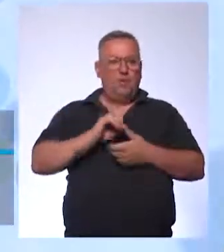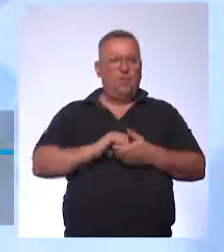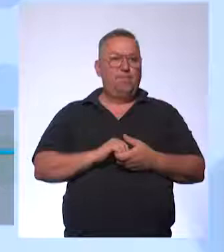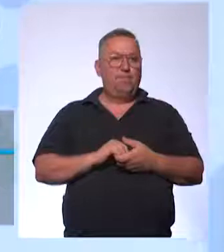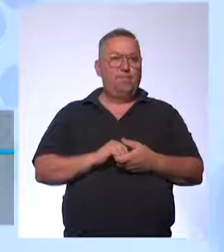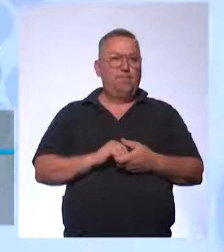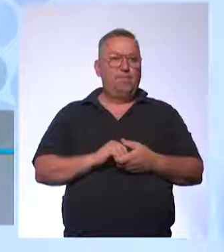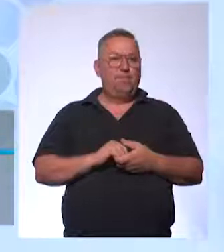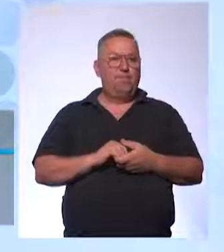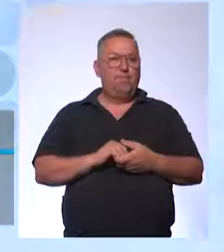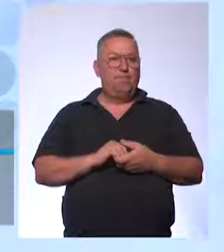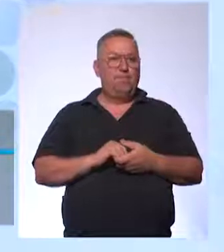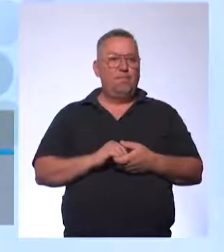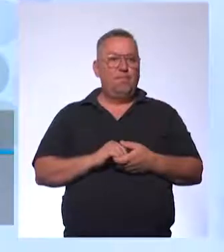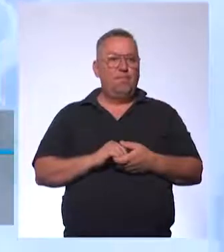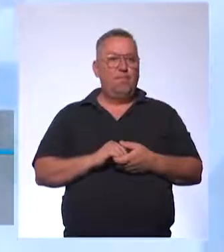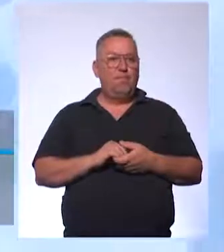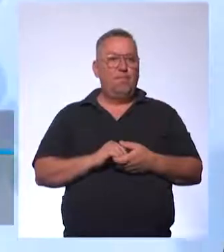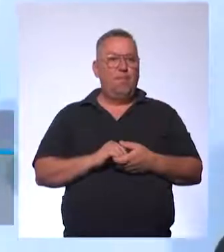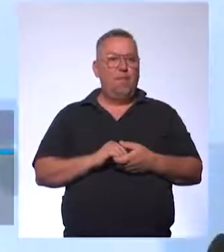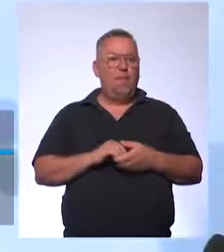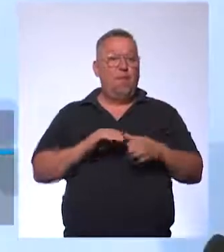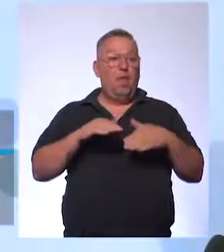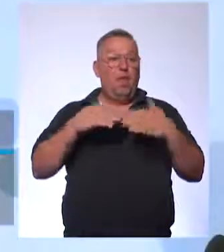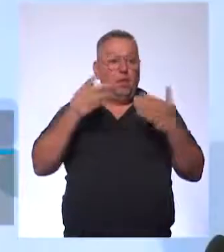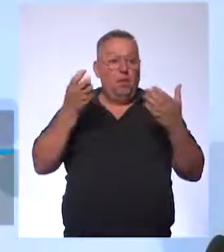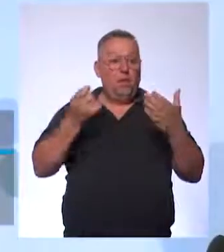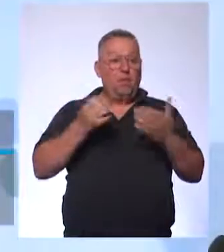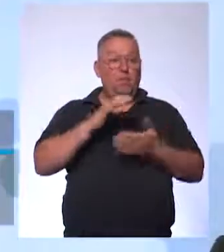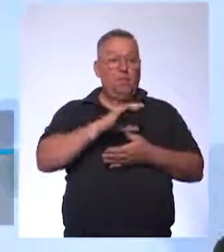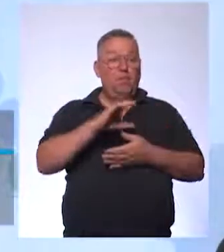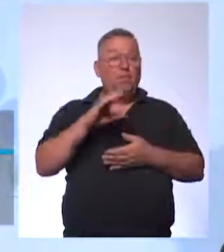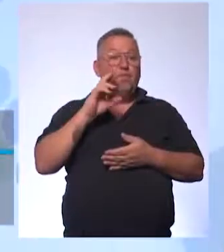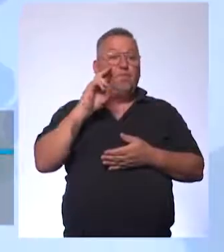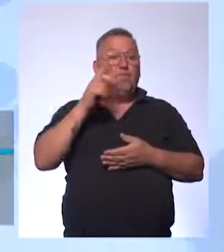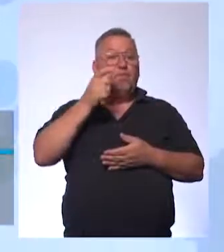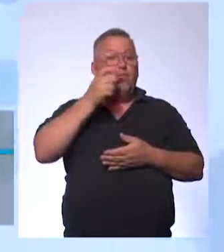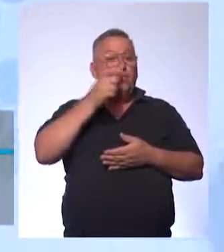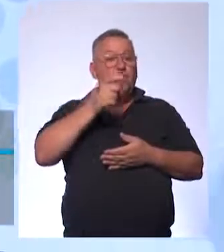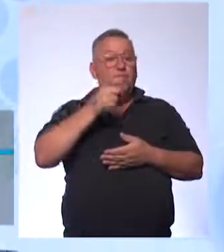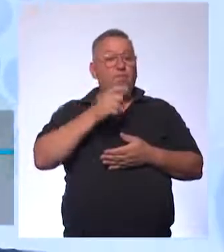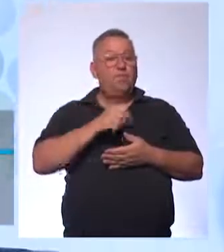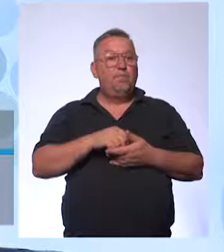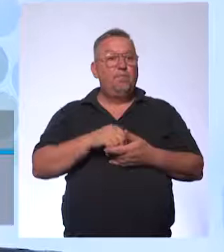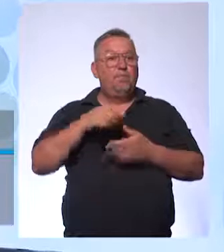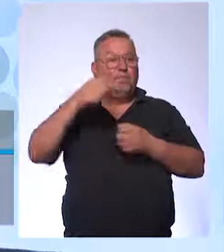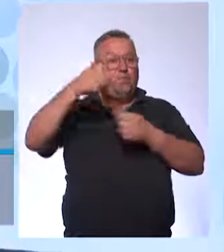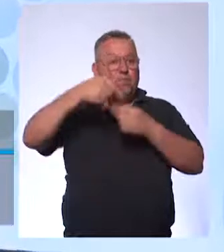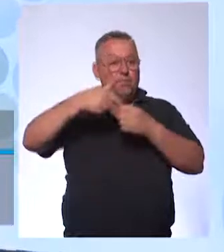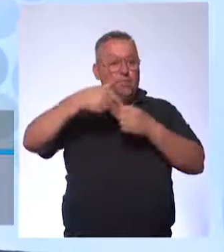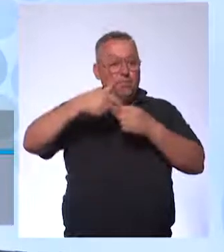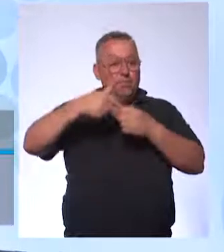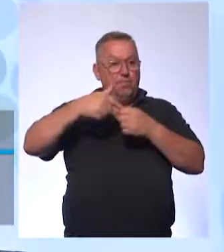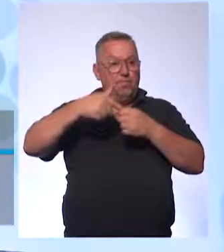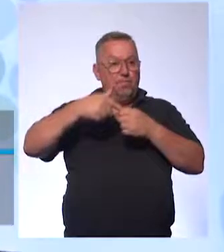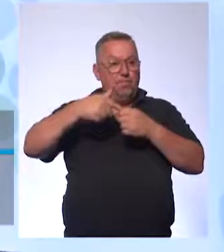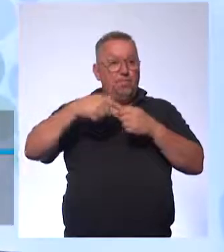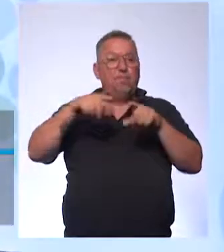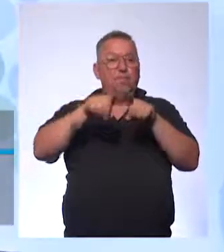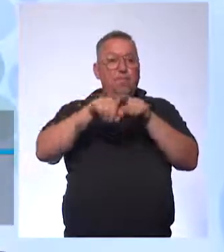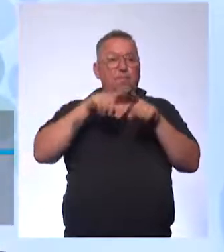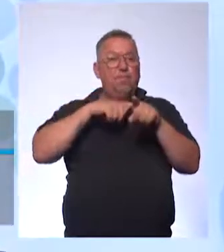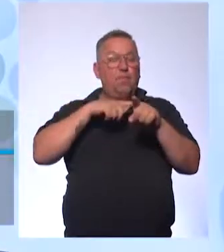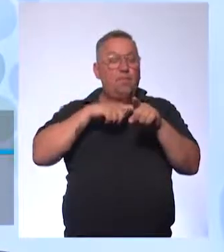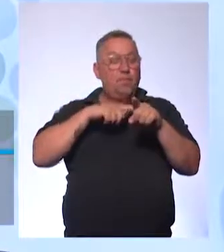tá? Bom, então vamos lá. Então, dito isto, olha só que interessante. Esse combustível fóssil, ele ainda tem